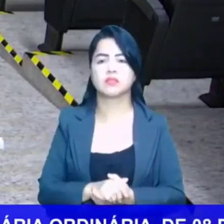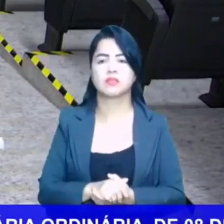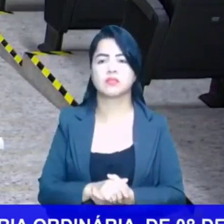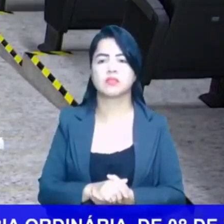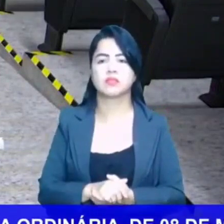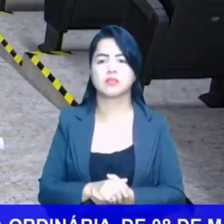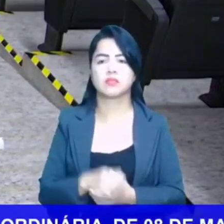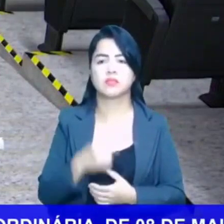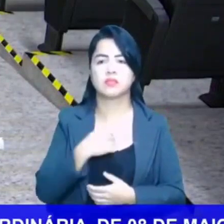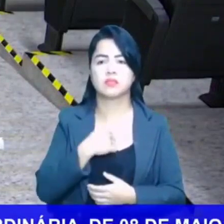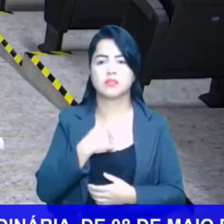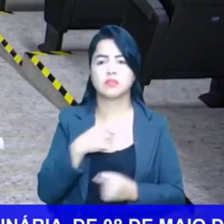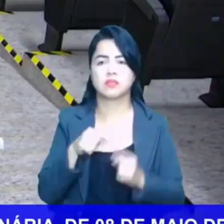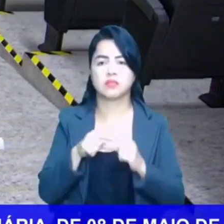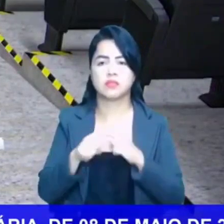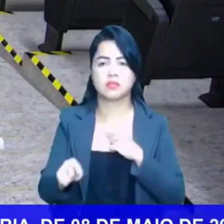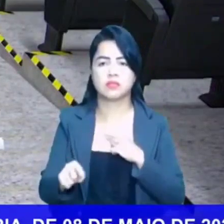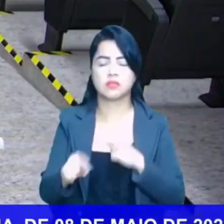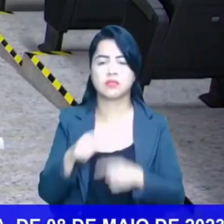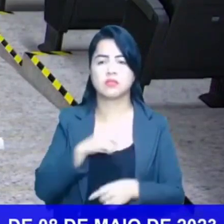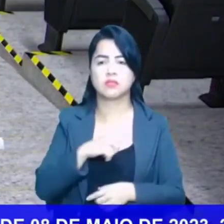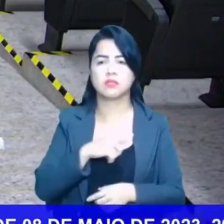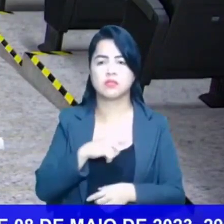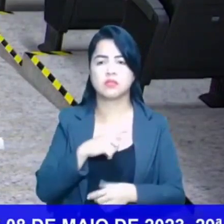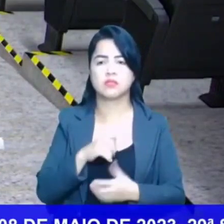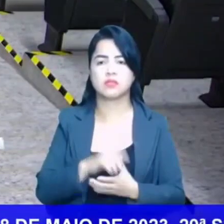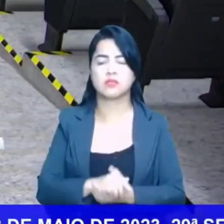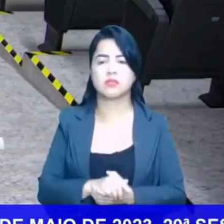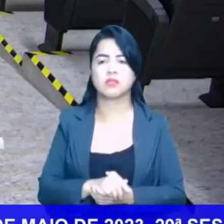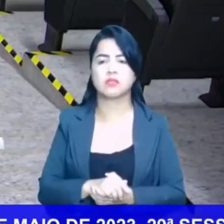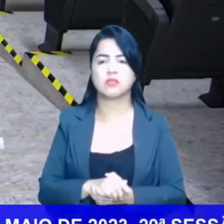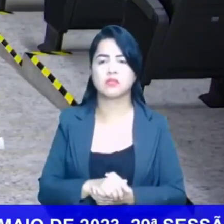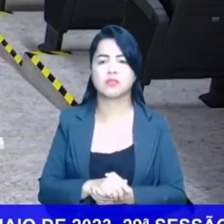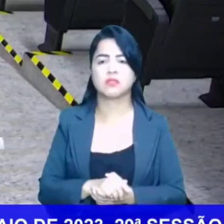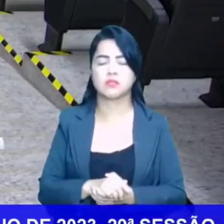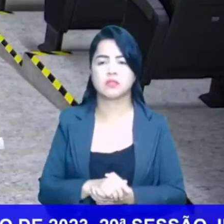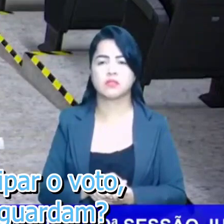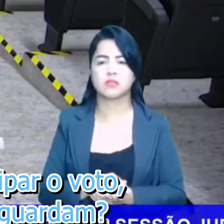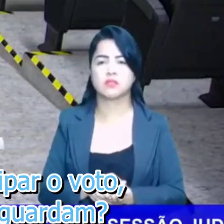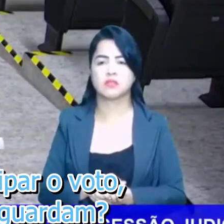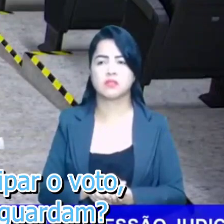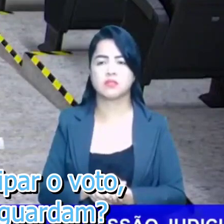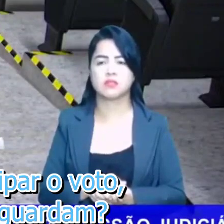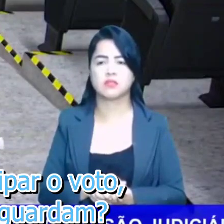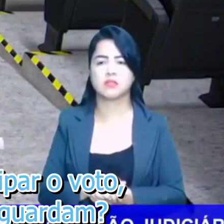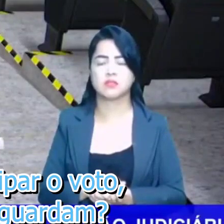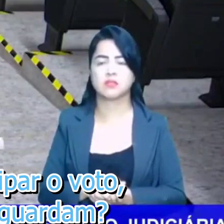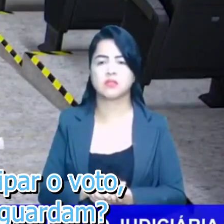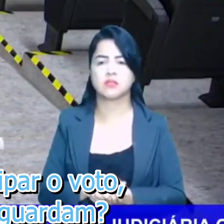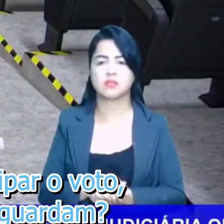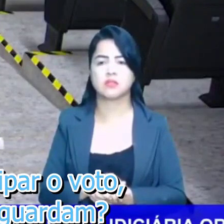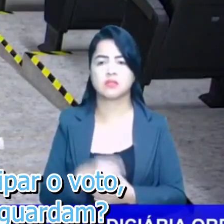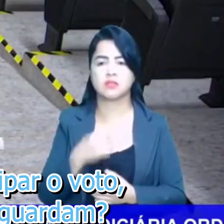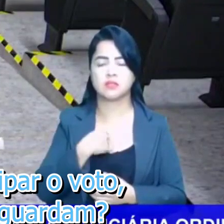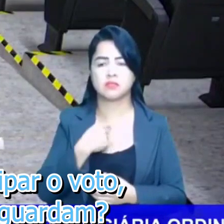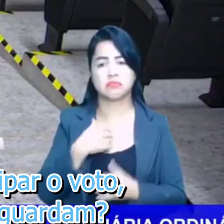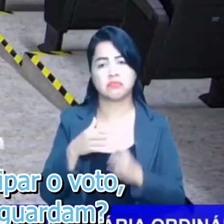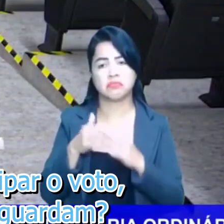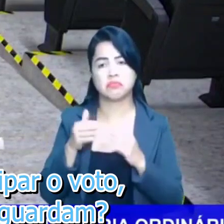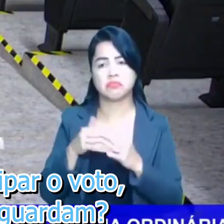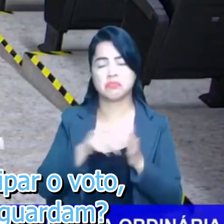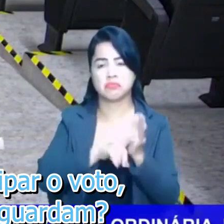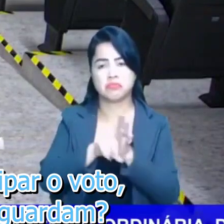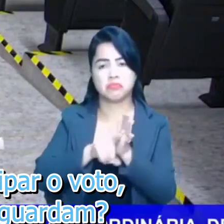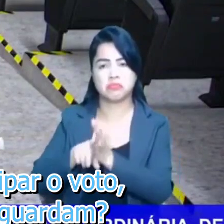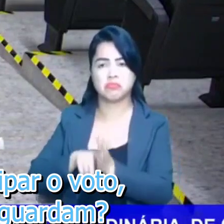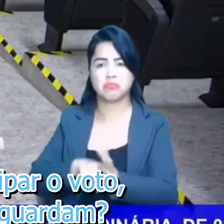Excelência, há divergência aí. Com a palavra do desembargador Carmo Antônio. Eu vou... Que está na tribuna ao lado esquerdo. Se algum